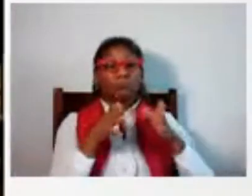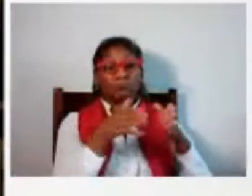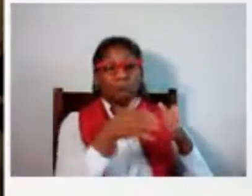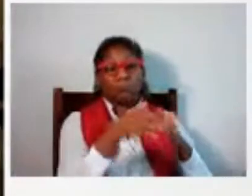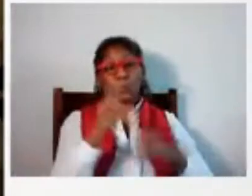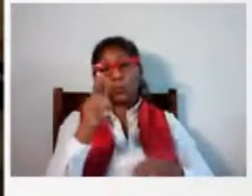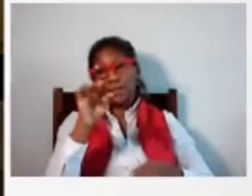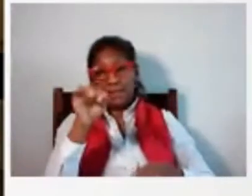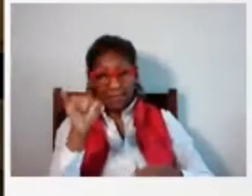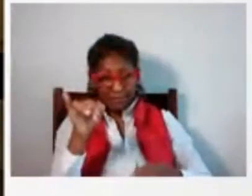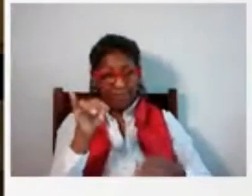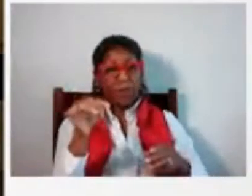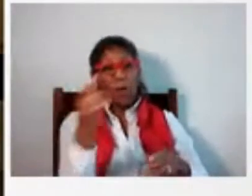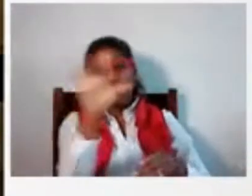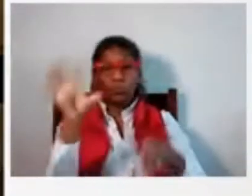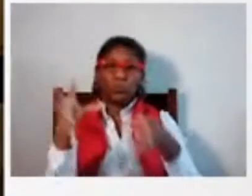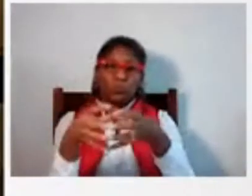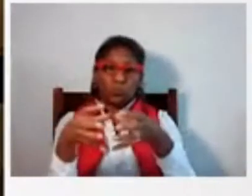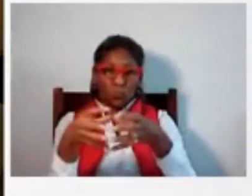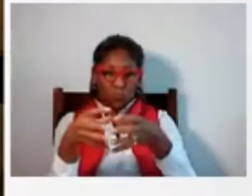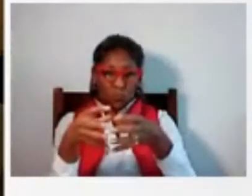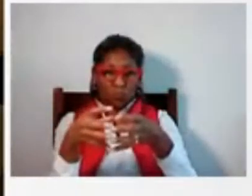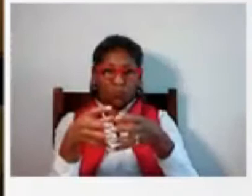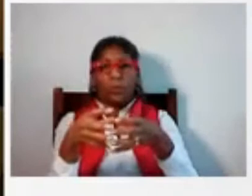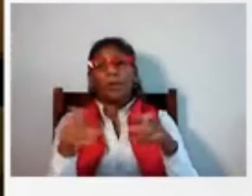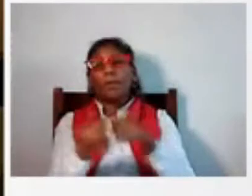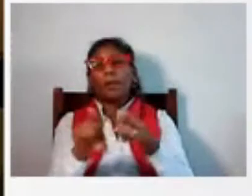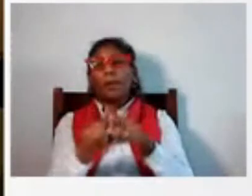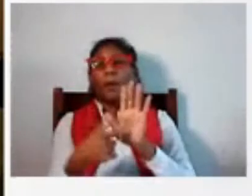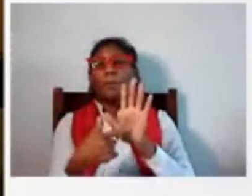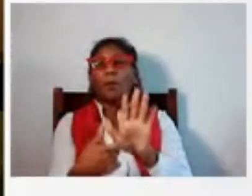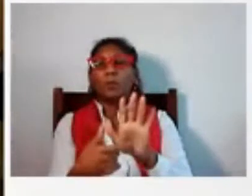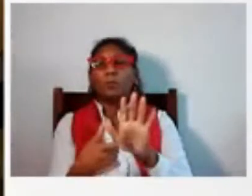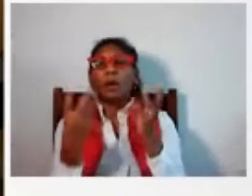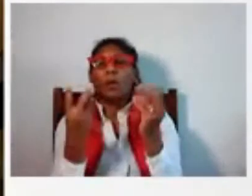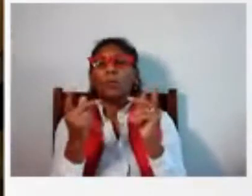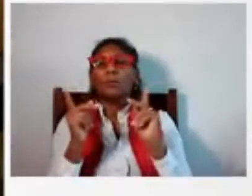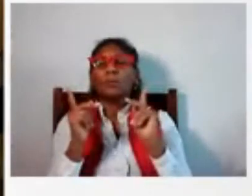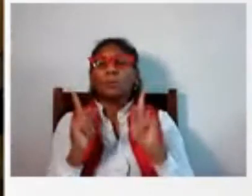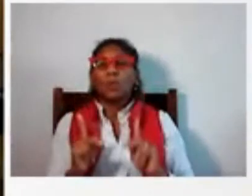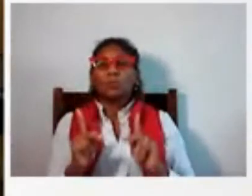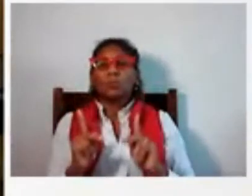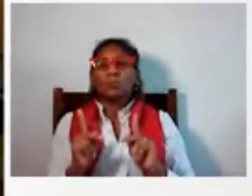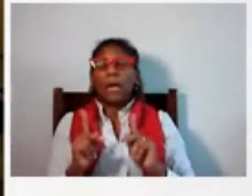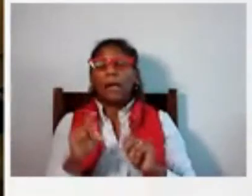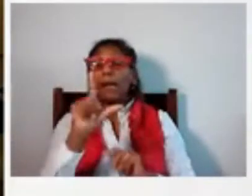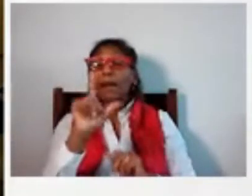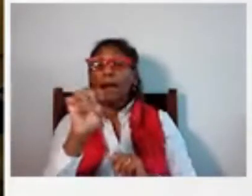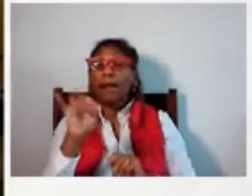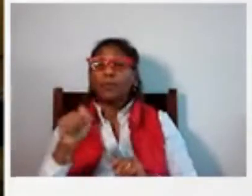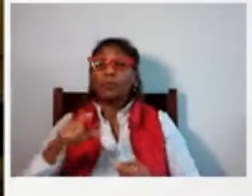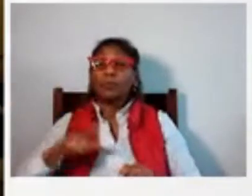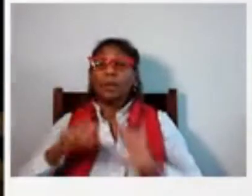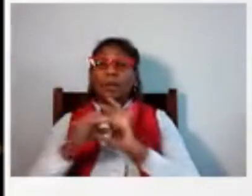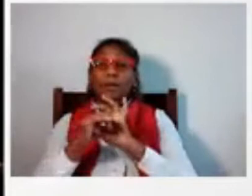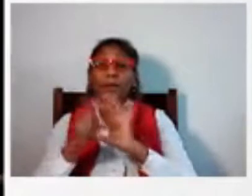longo do tempo, e a disponibilidade de leitos livres proporcionais a cada paciente